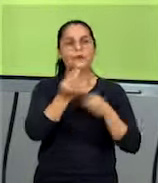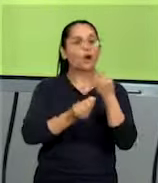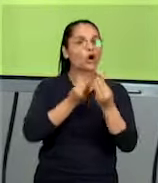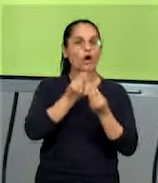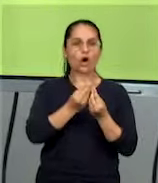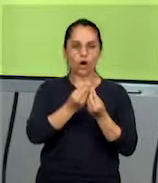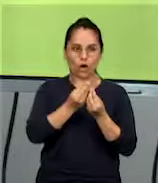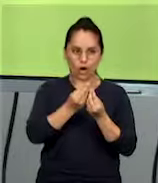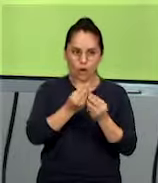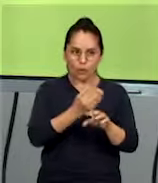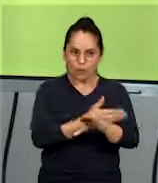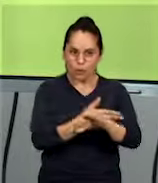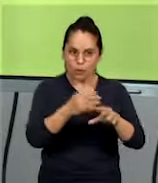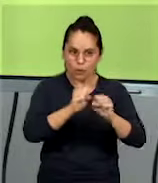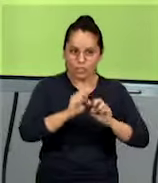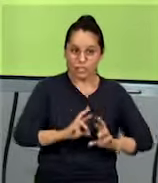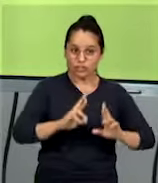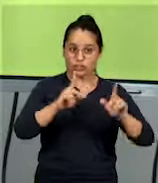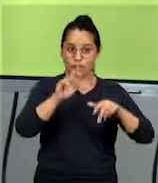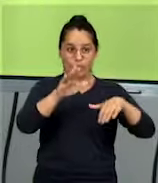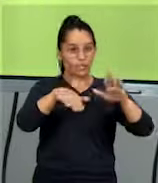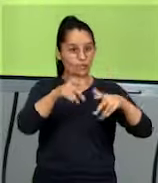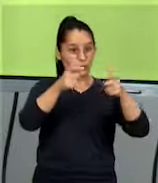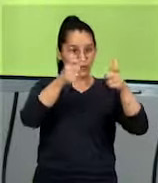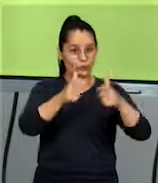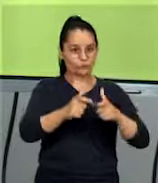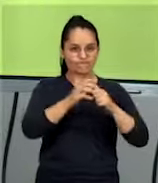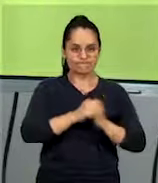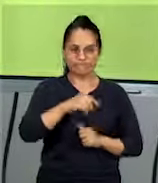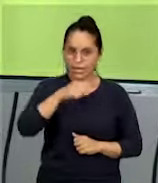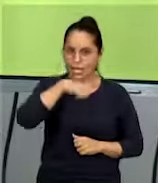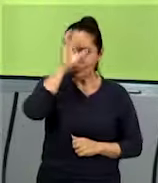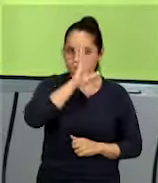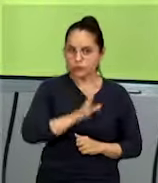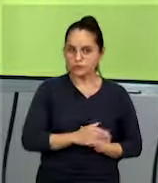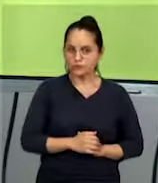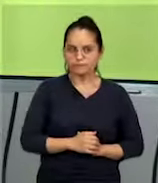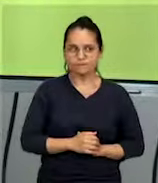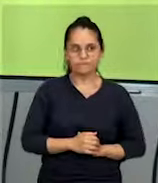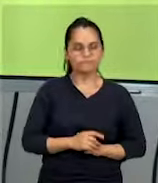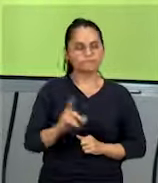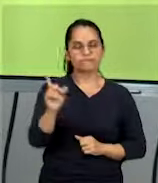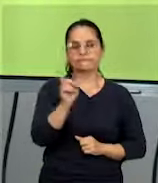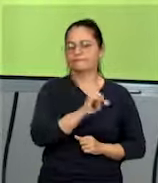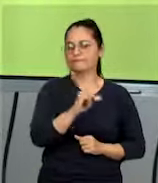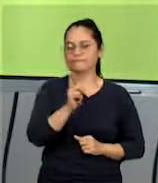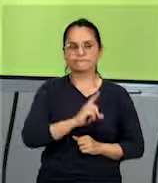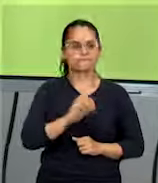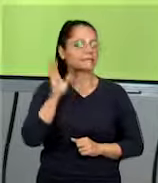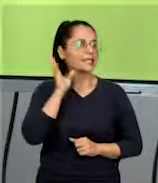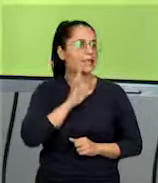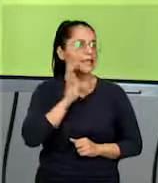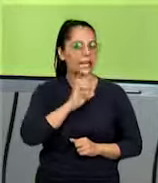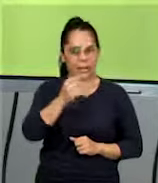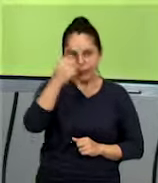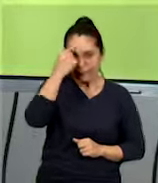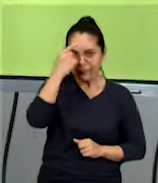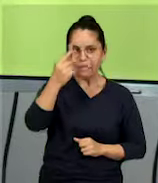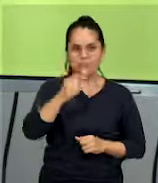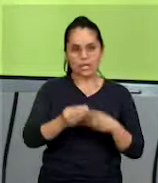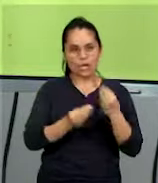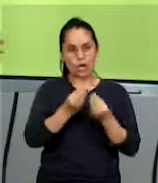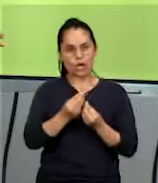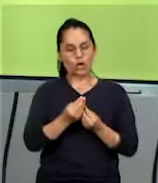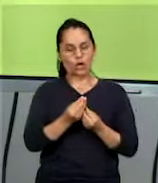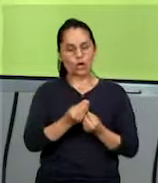os mitos podem ser diferentes de lugar para lugar. Aqui no Brasil, não seria legal a gente pensar no enterro